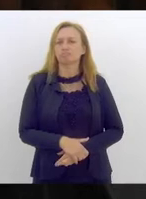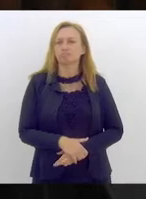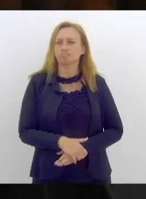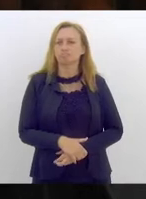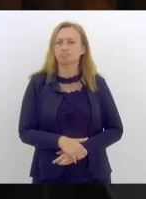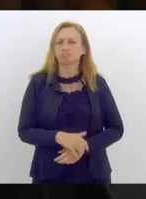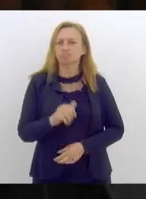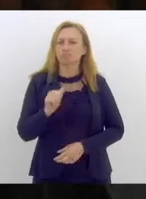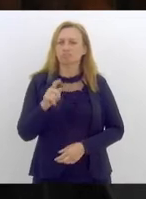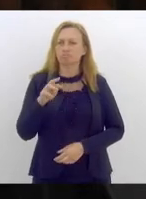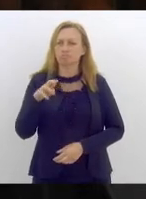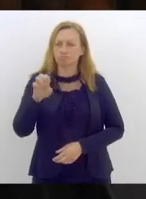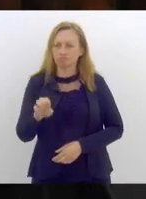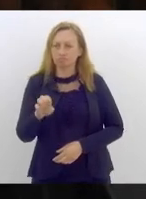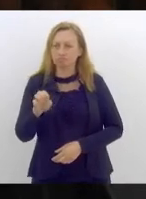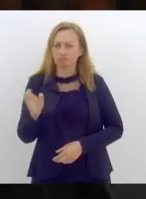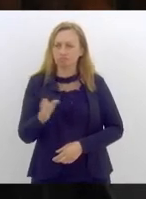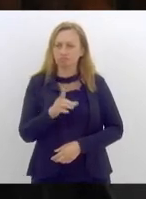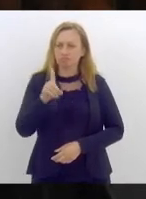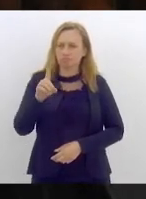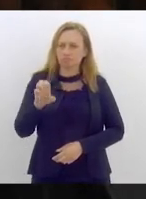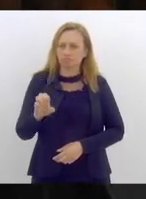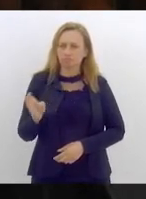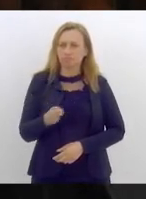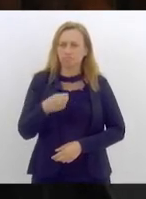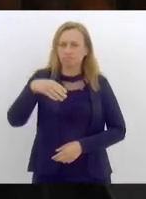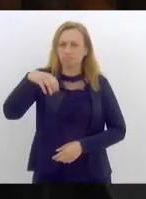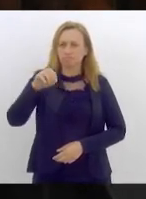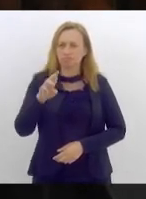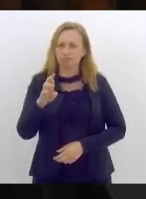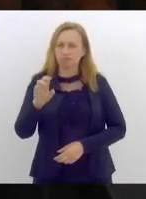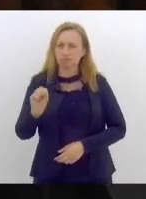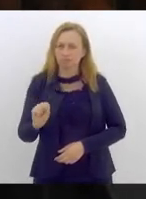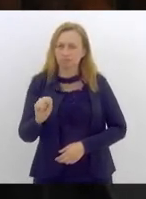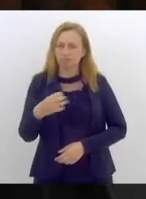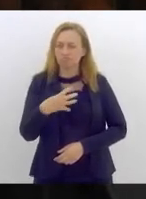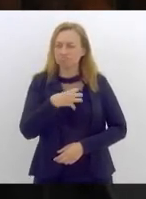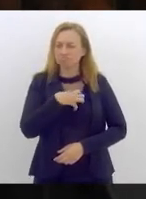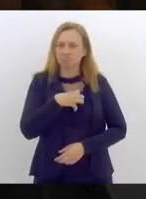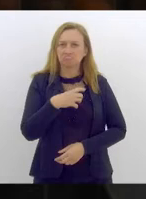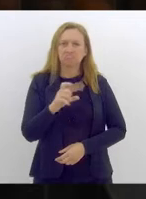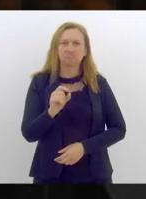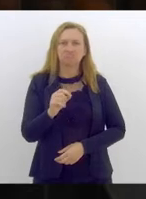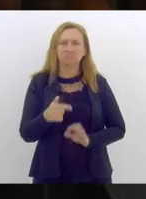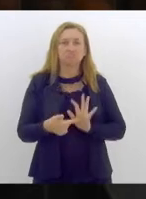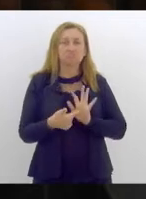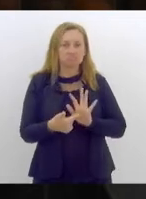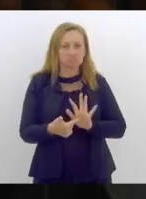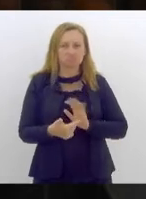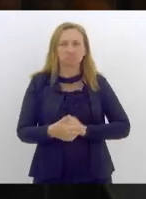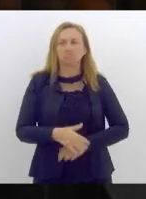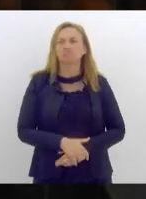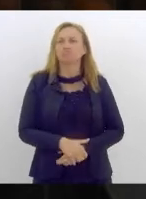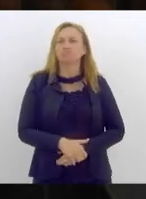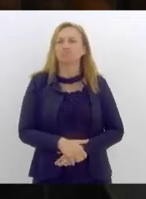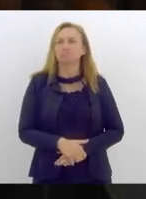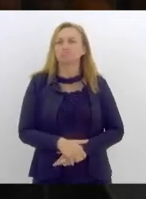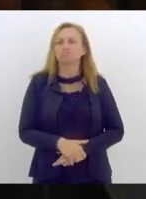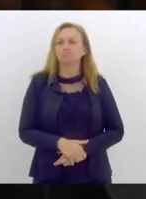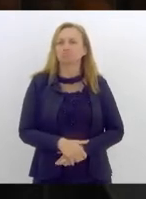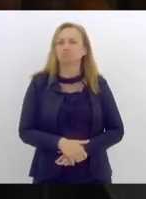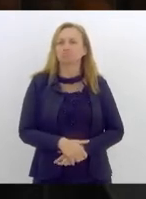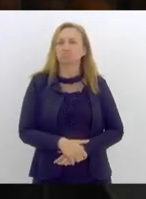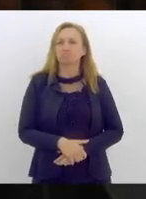Alexandre de Moraes no sentido de ter demonstrado que não